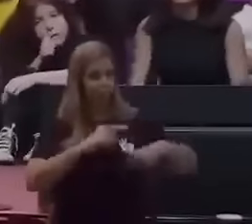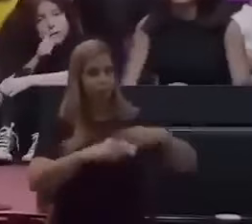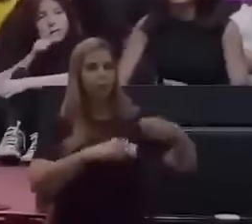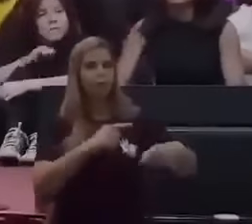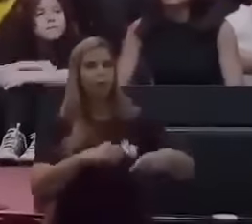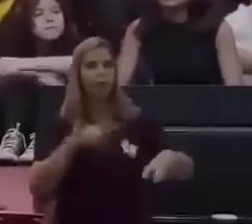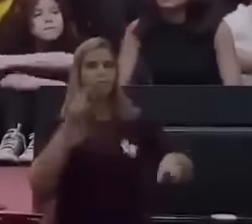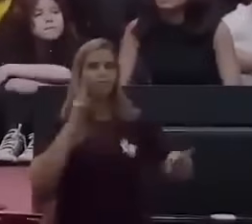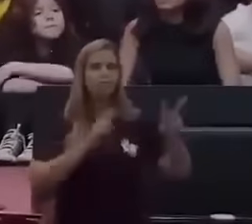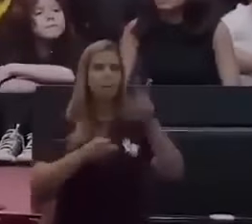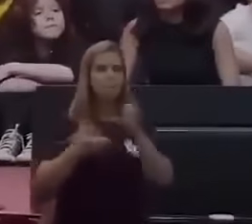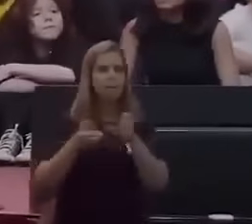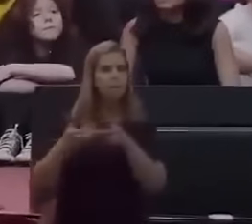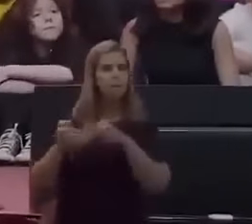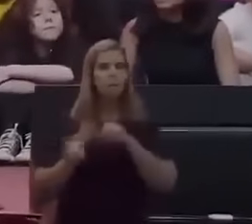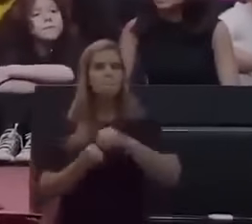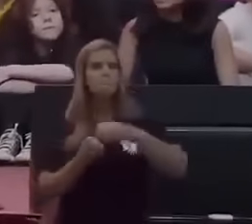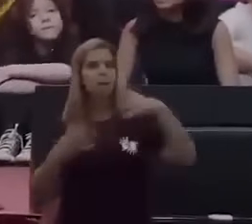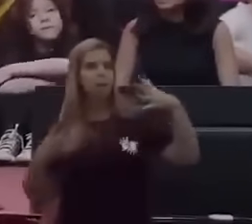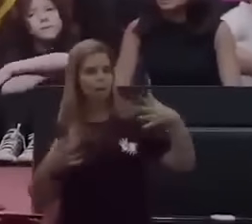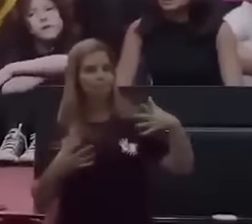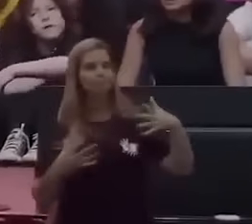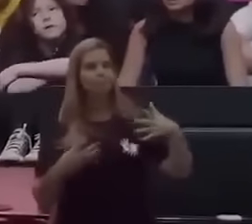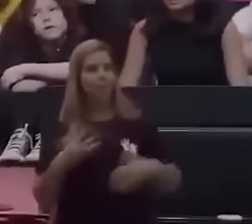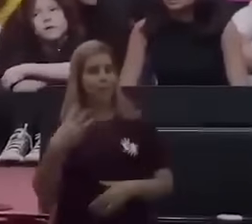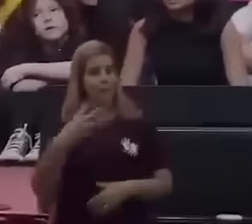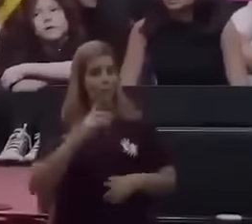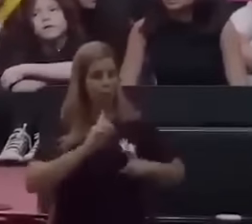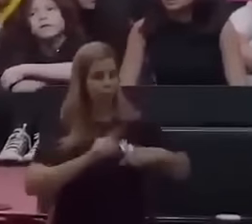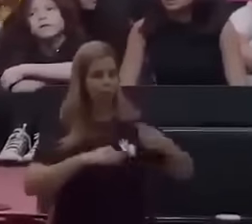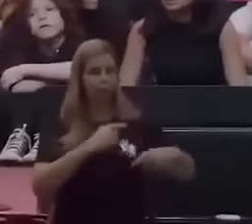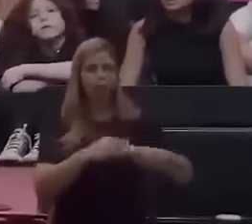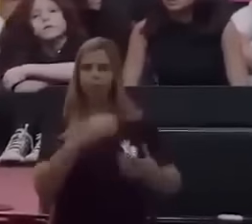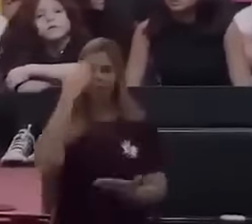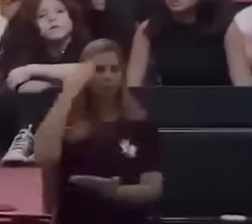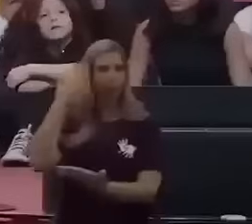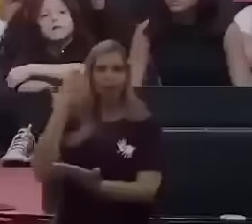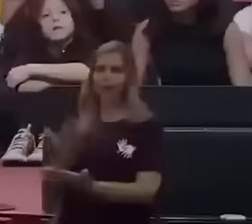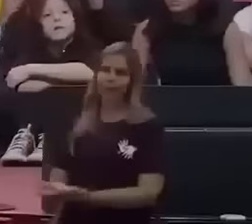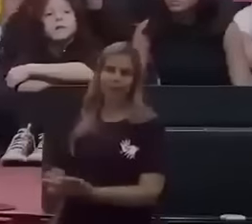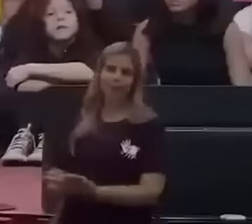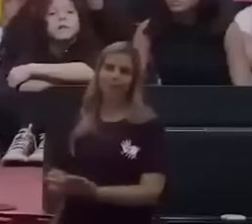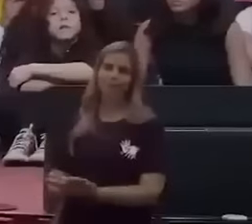milagres, mas foram também as 3 gerações mais incrédulas.